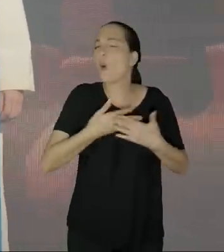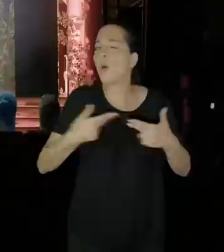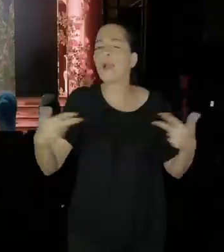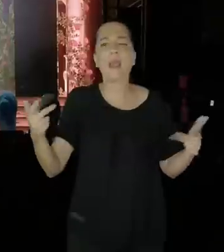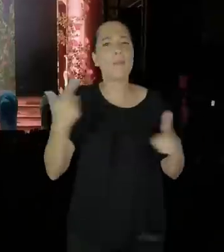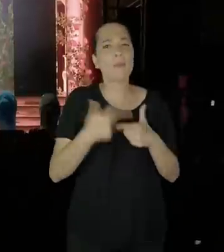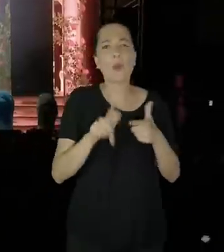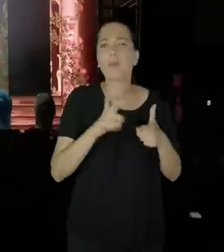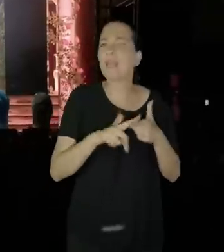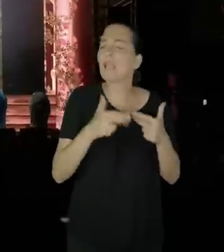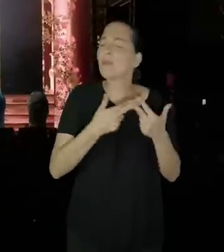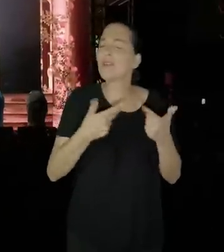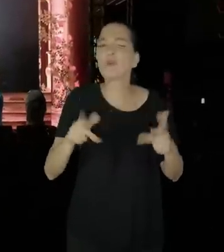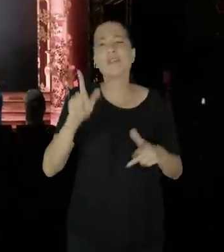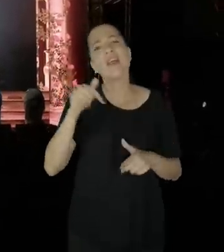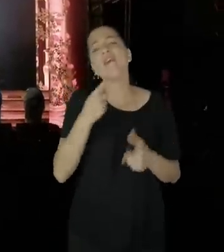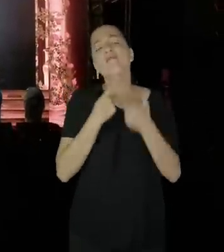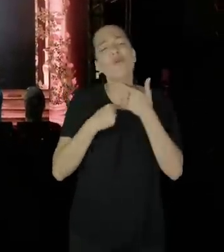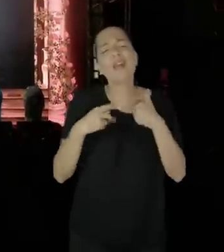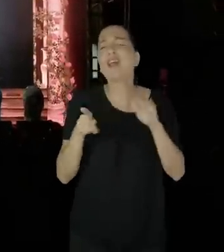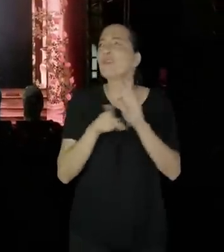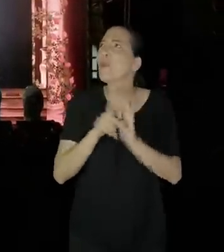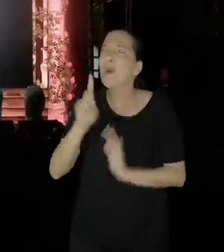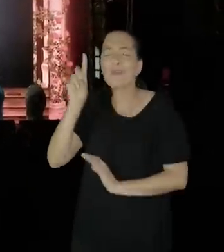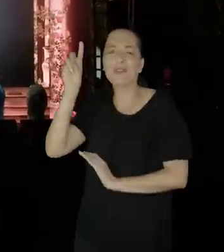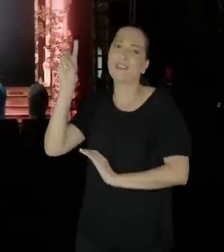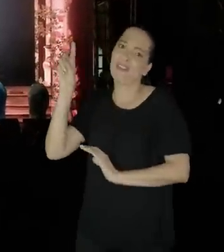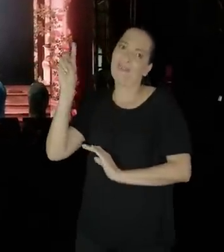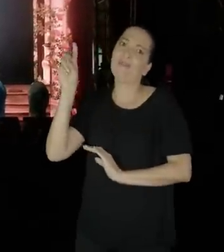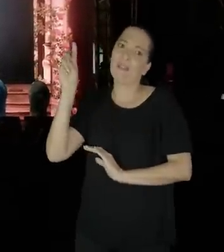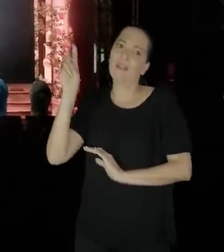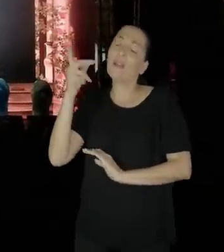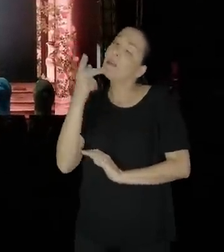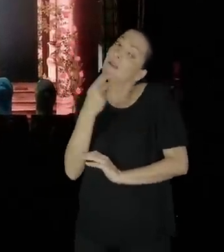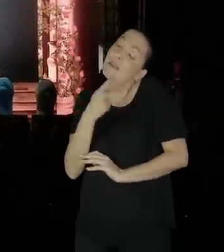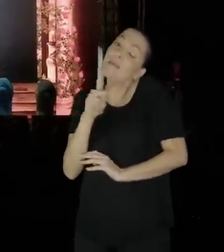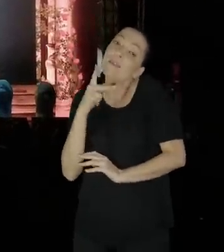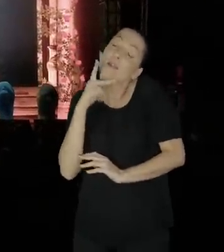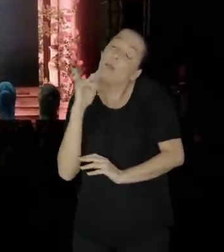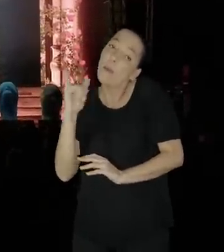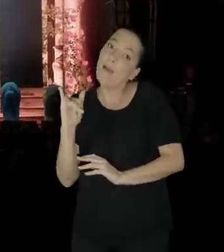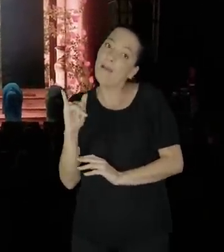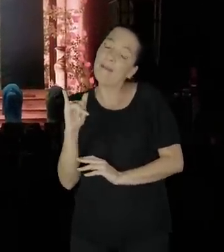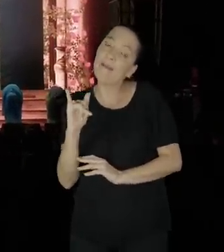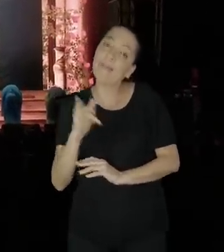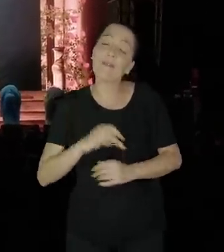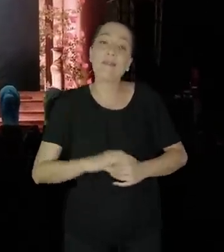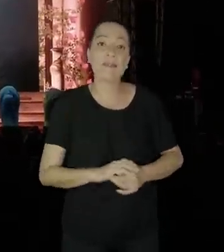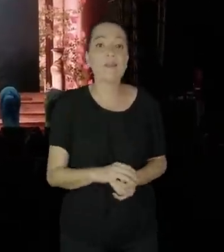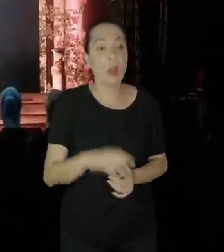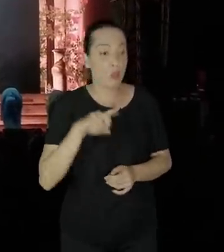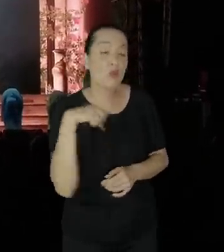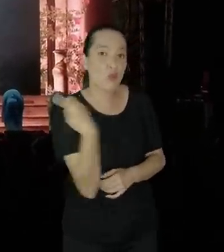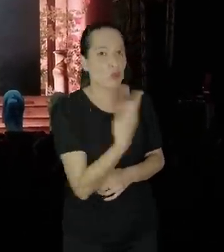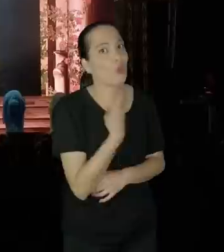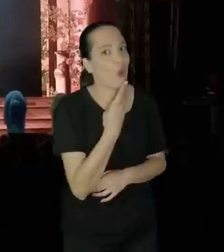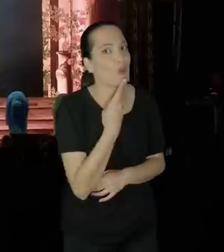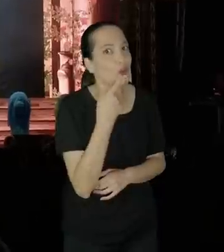será também a vontade do Altíssimo, de seu Pai, de nosso